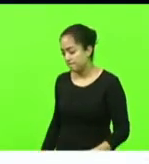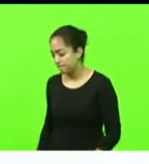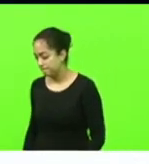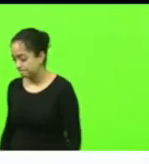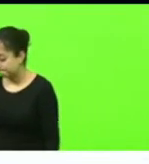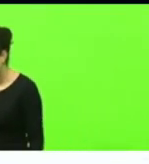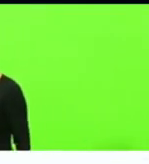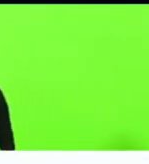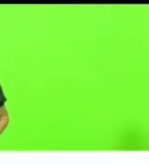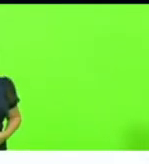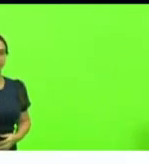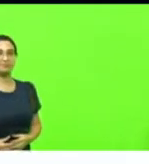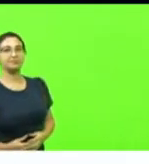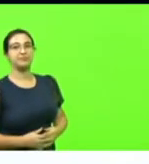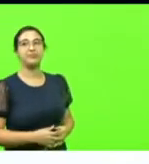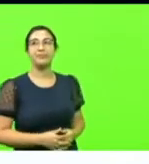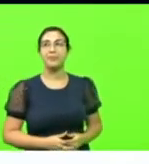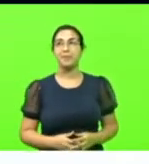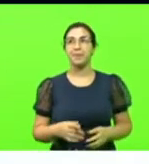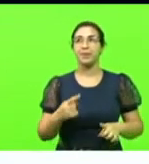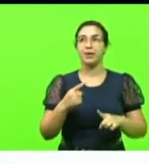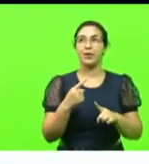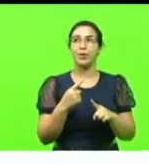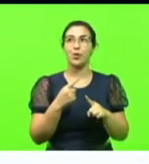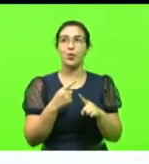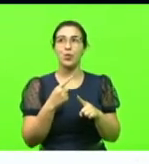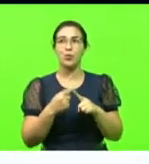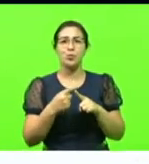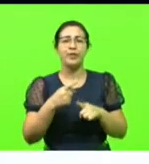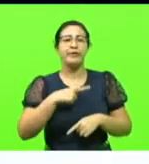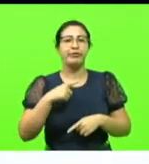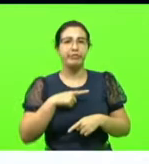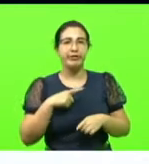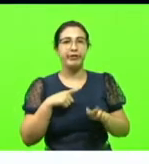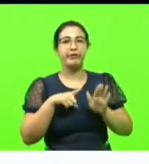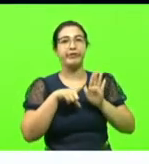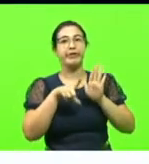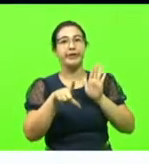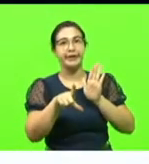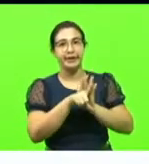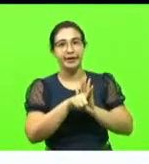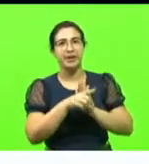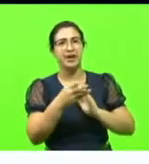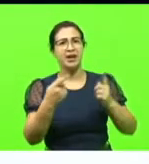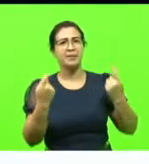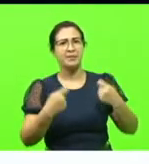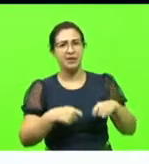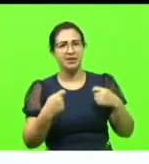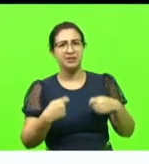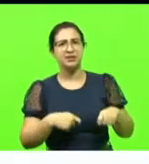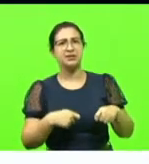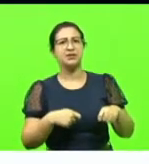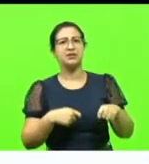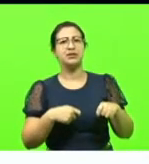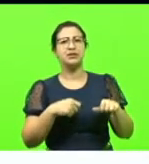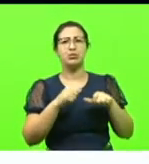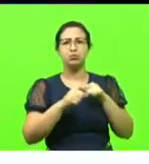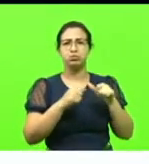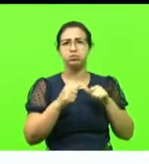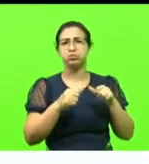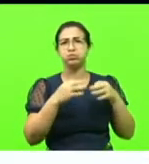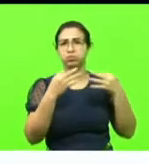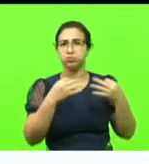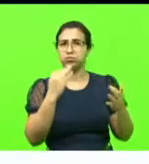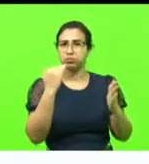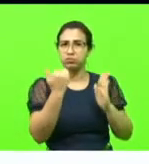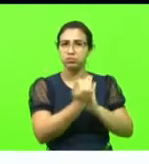partir da hora que tu tem uma legislação, tá, e essa legislação carece de regulamentação, e nós sustamos